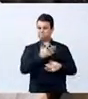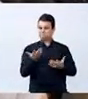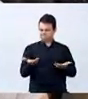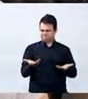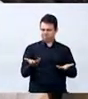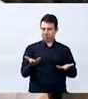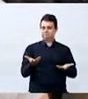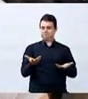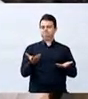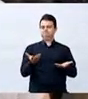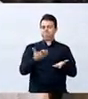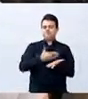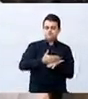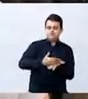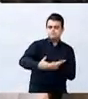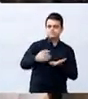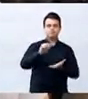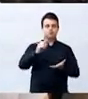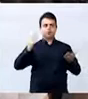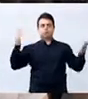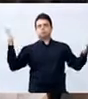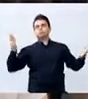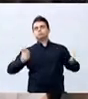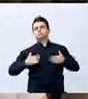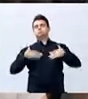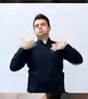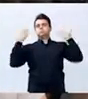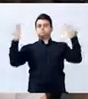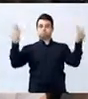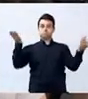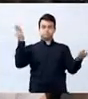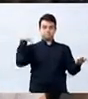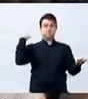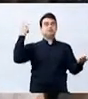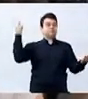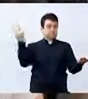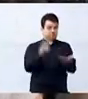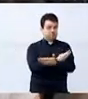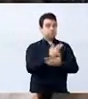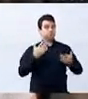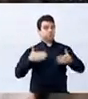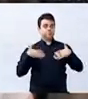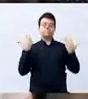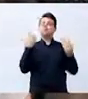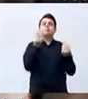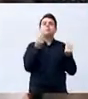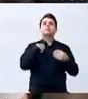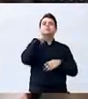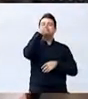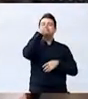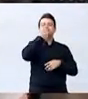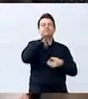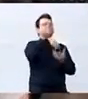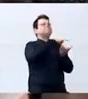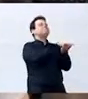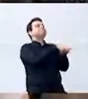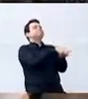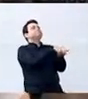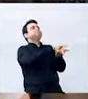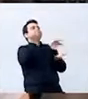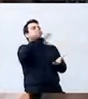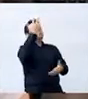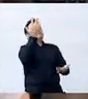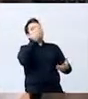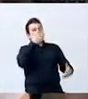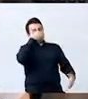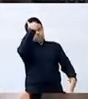daí, né, foi aquele susto, né, de quando aconteceu. Eu estava no dentista, quando